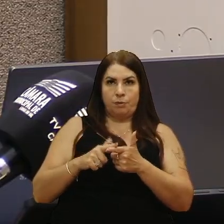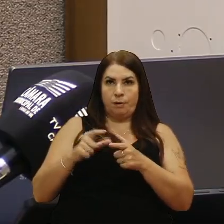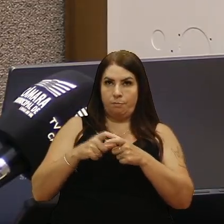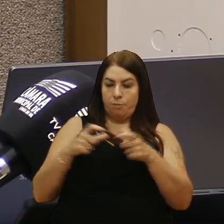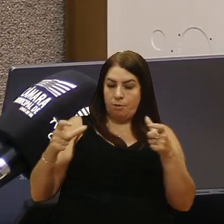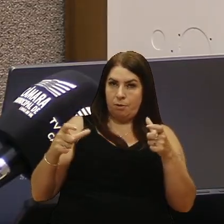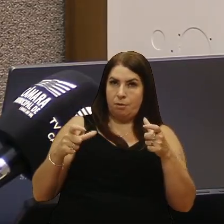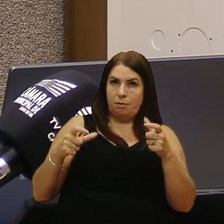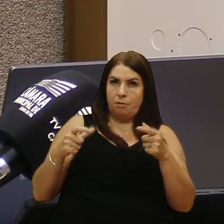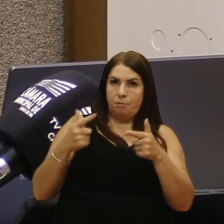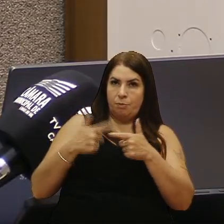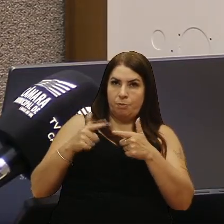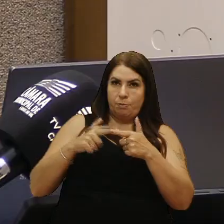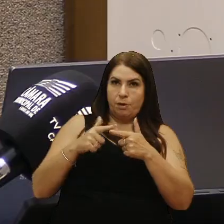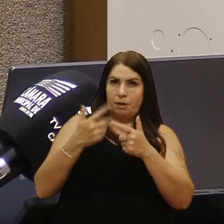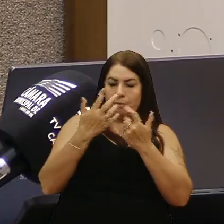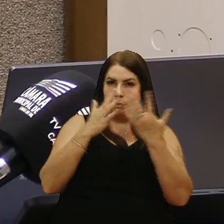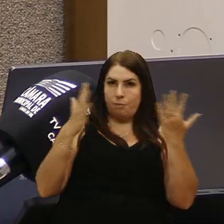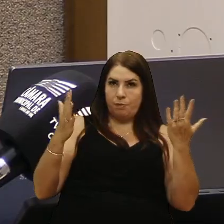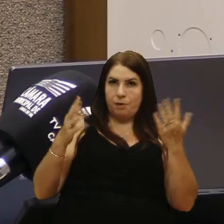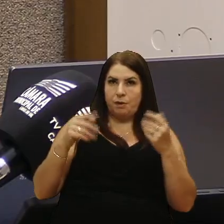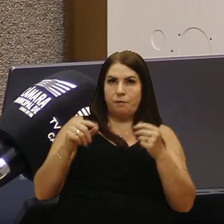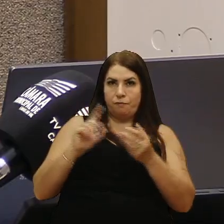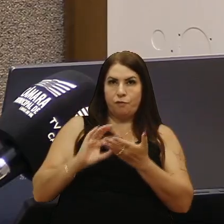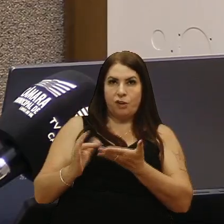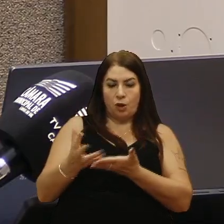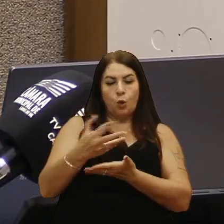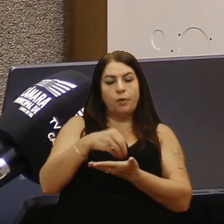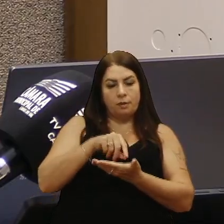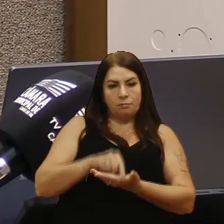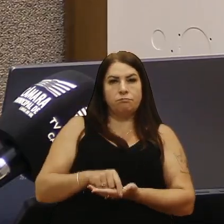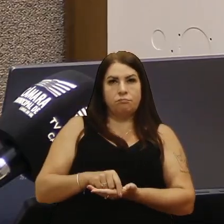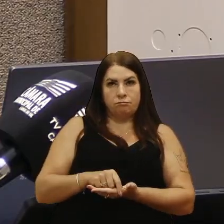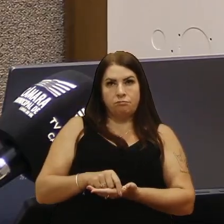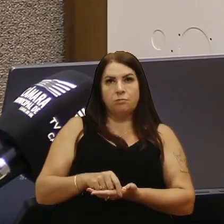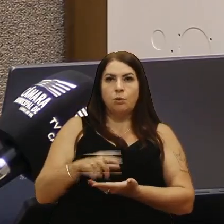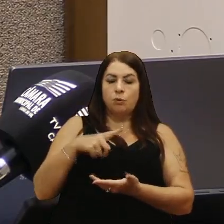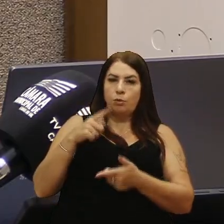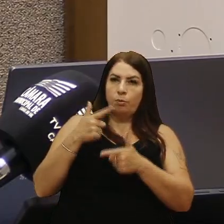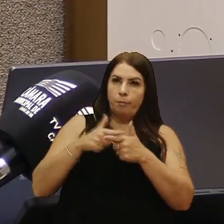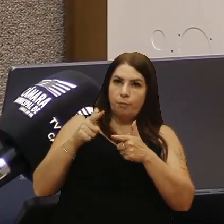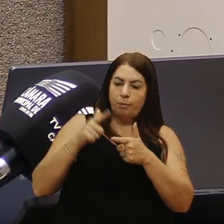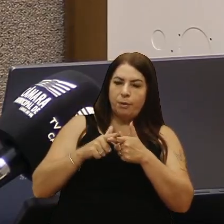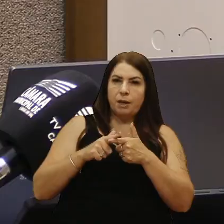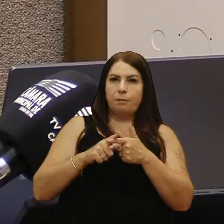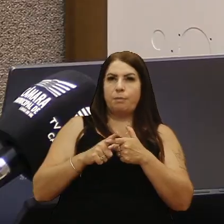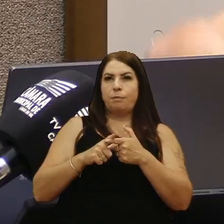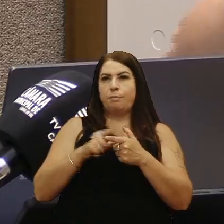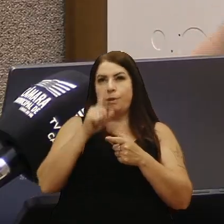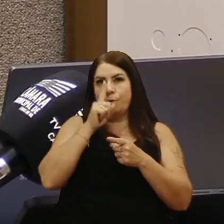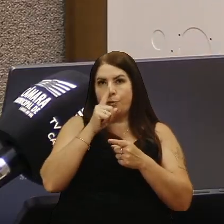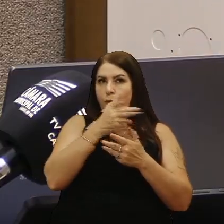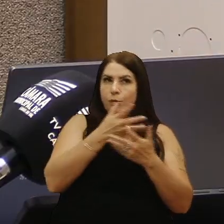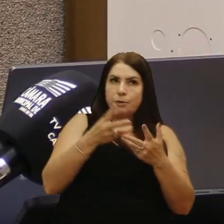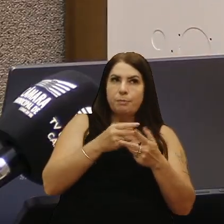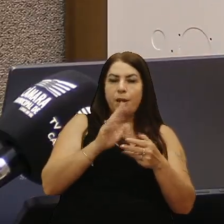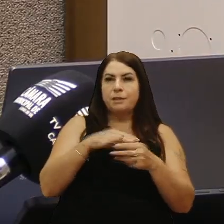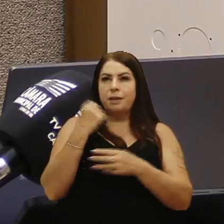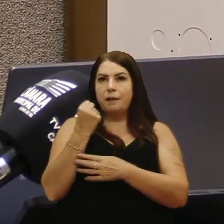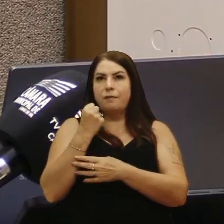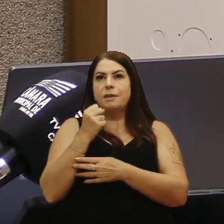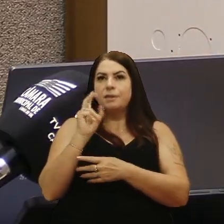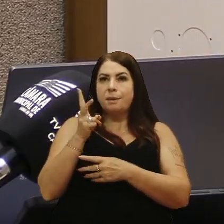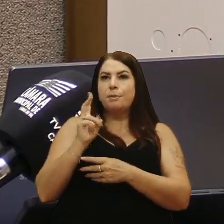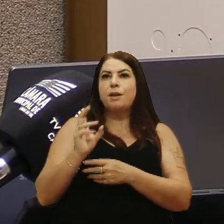maior tragédia ambiental da nossa história foi a Codeca. Quando tem um problema muito agudo para resolver, Zé D'Ambrosio, sempre quem resolve